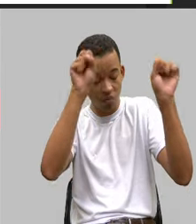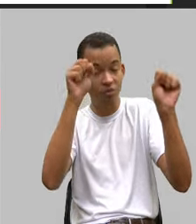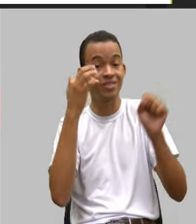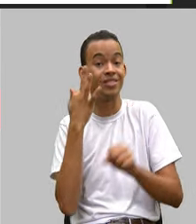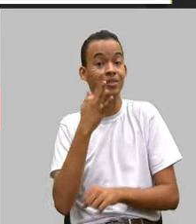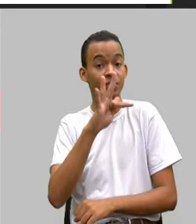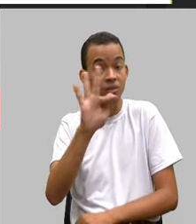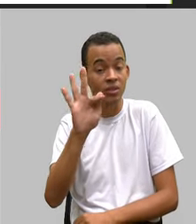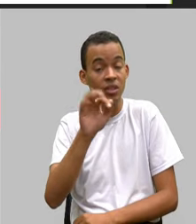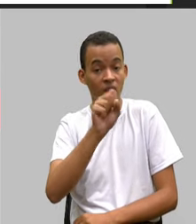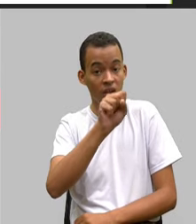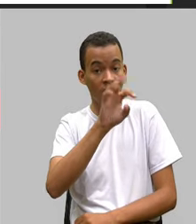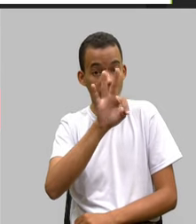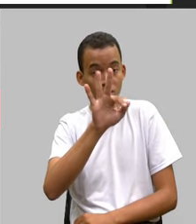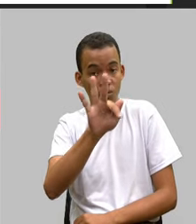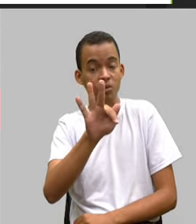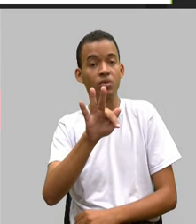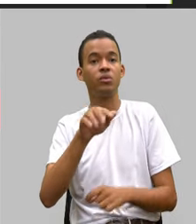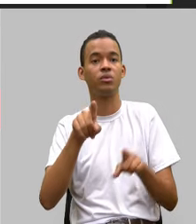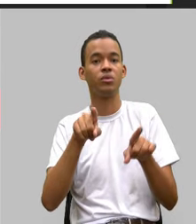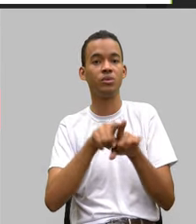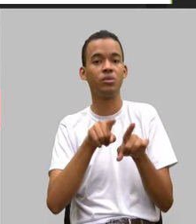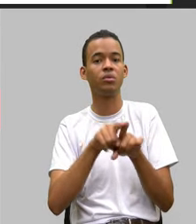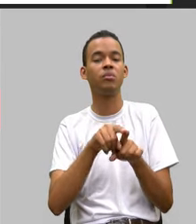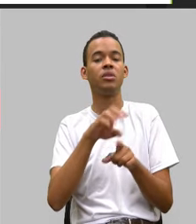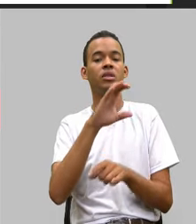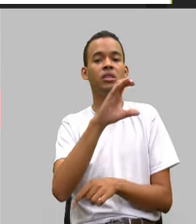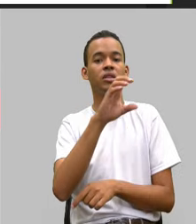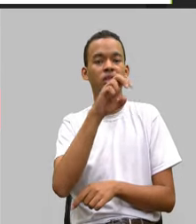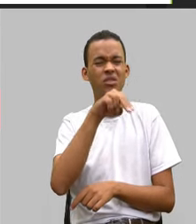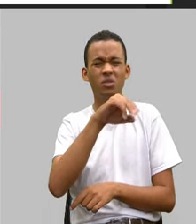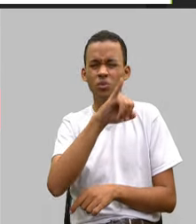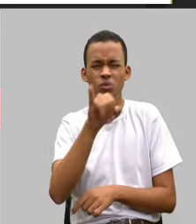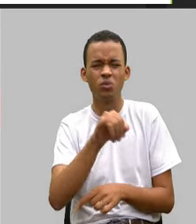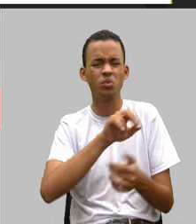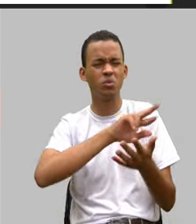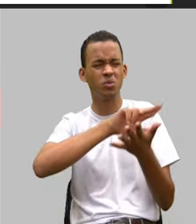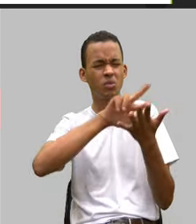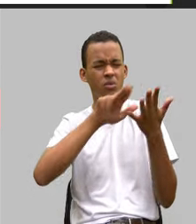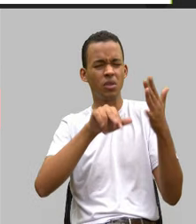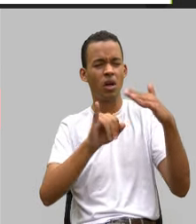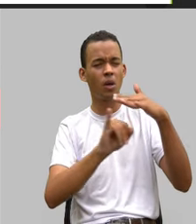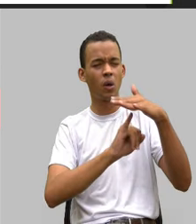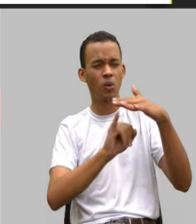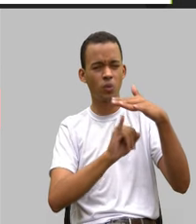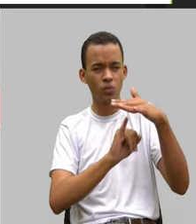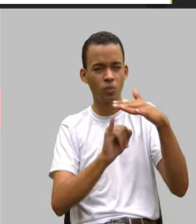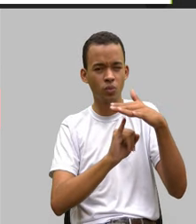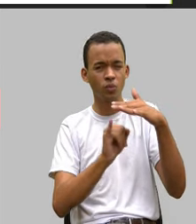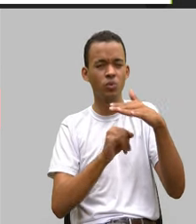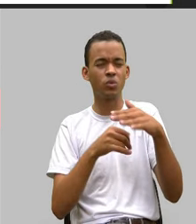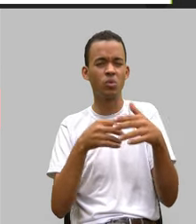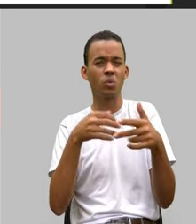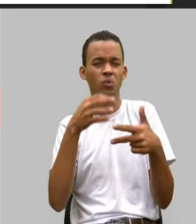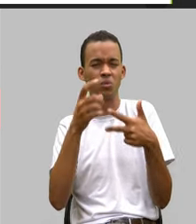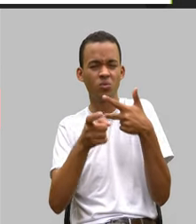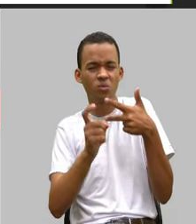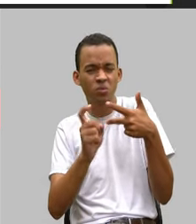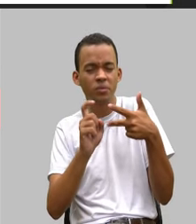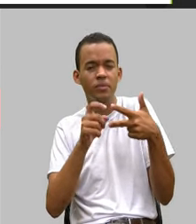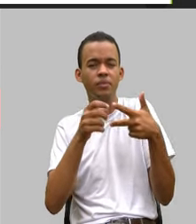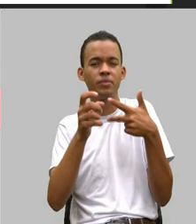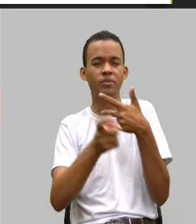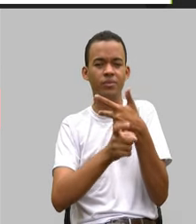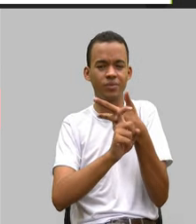conjur Eu já fui no CNJ Eu já fui em tudo que é possível para tentar mobilizar